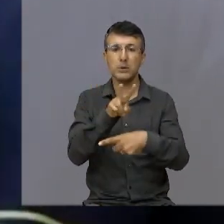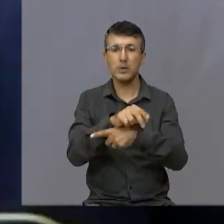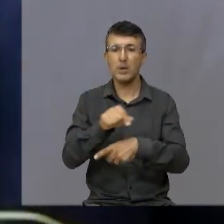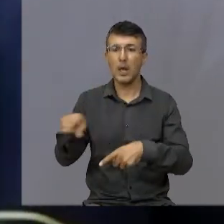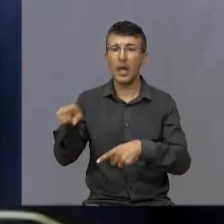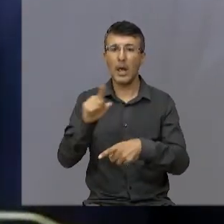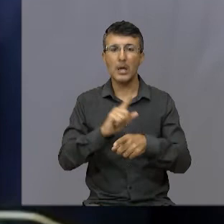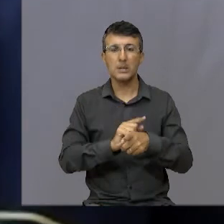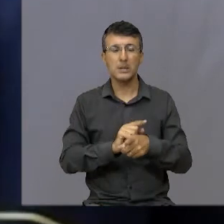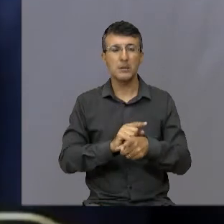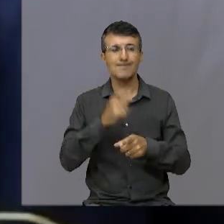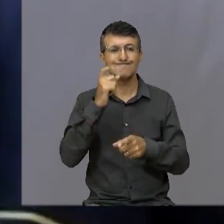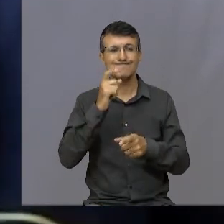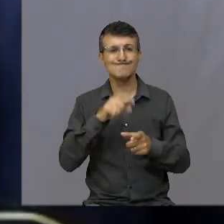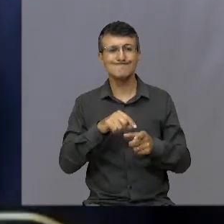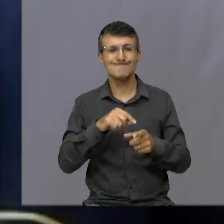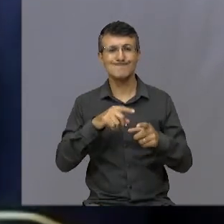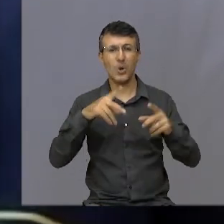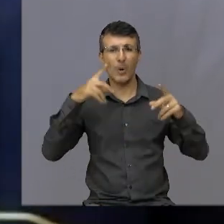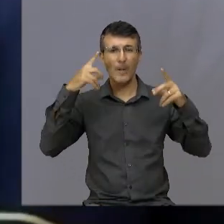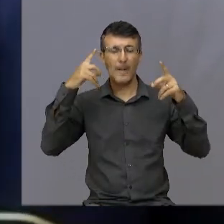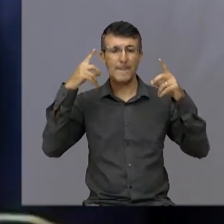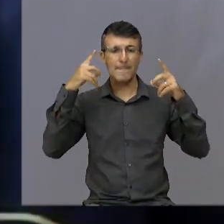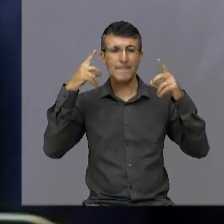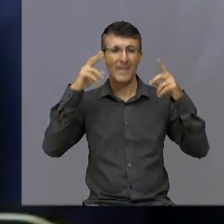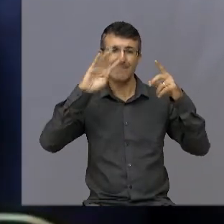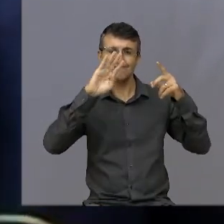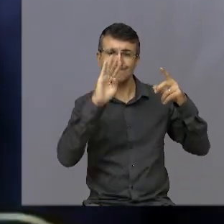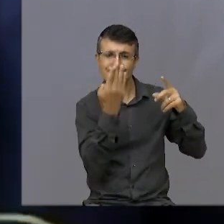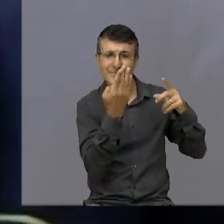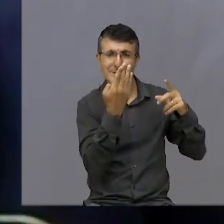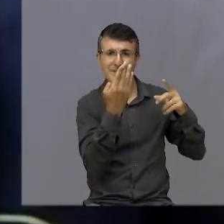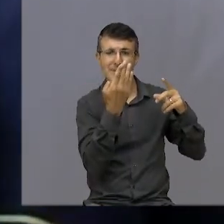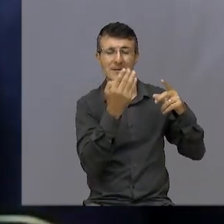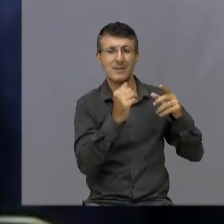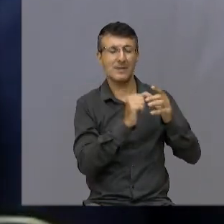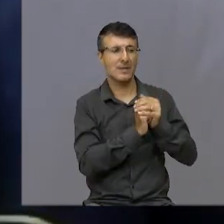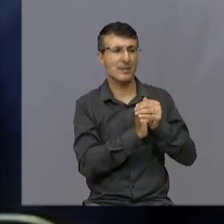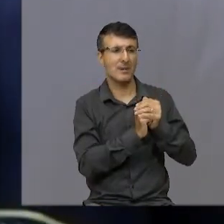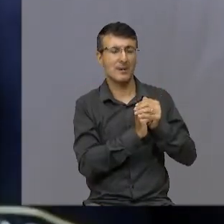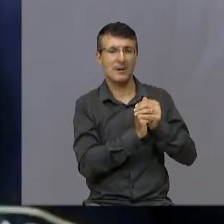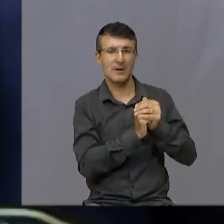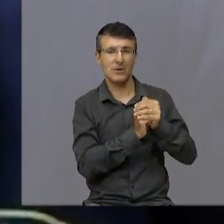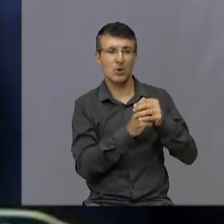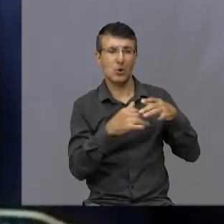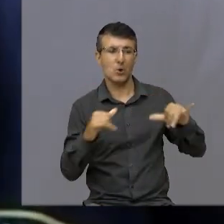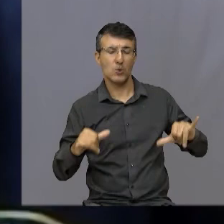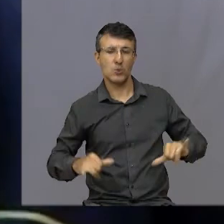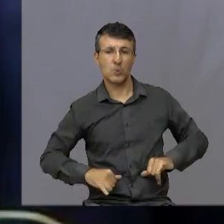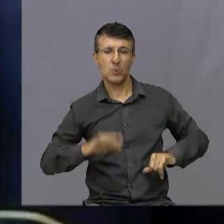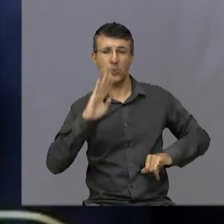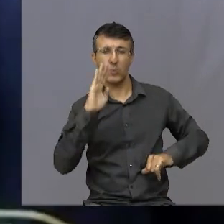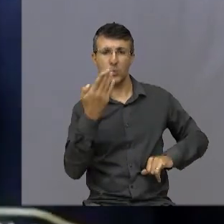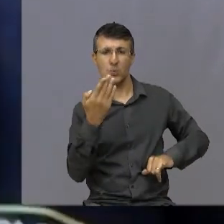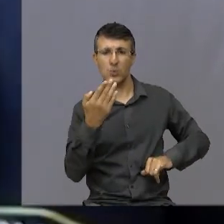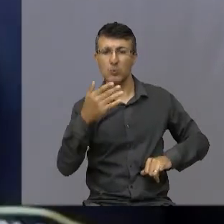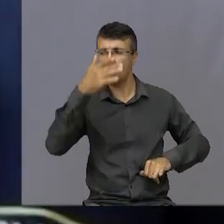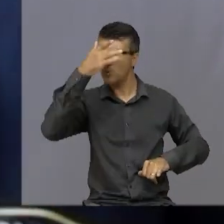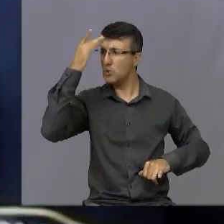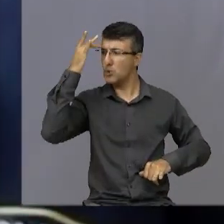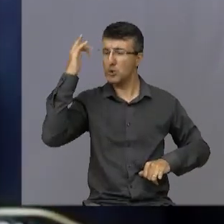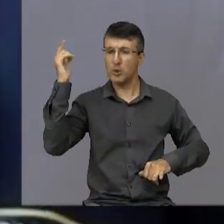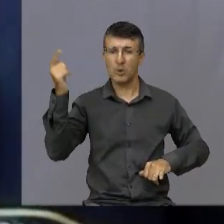muito enganados através de golpes, e eu acredito que a gente também tem que ter esse olhar para eles. Principalmente